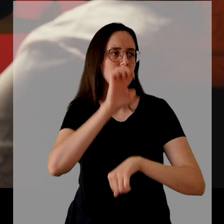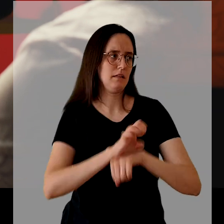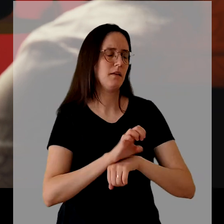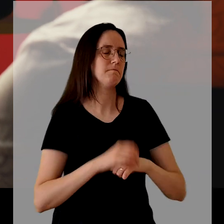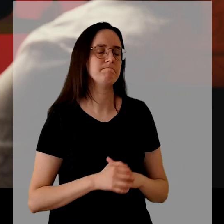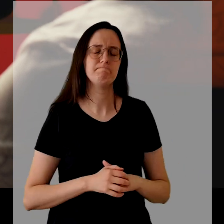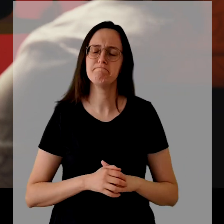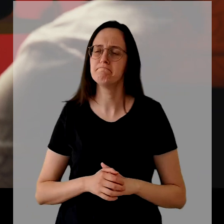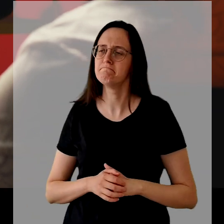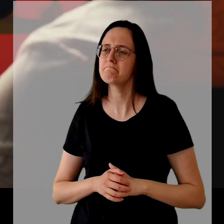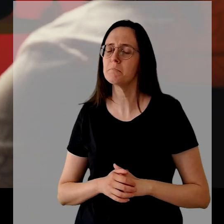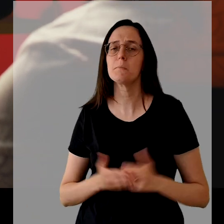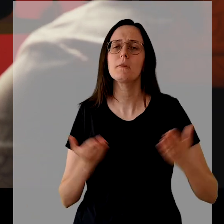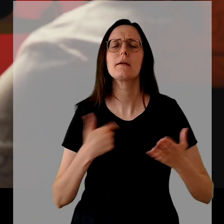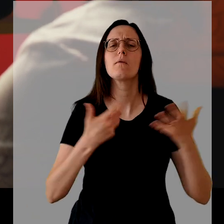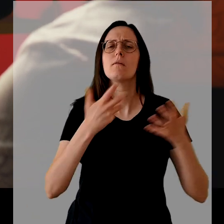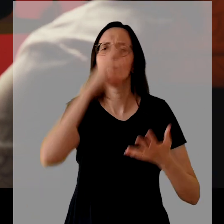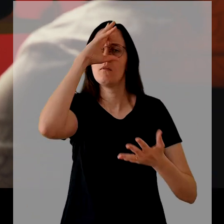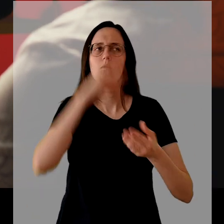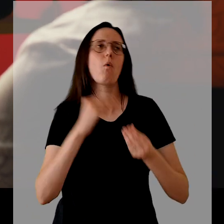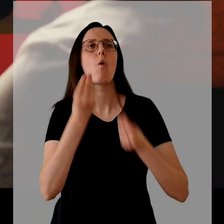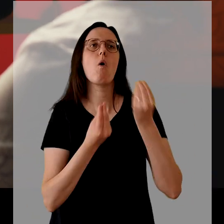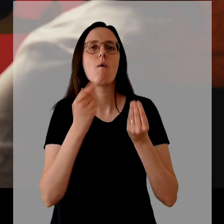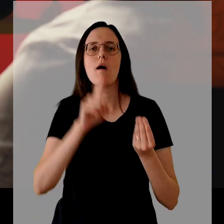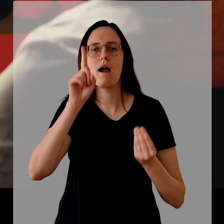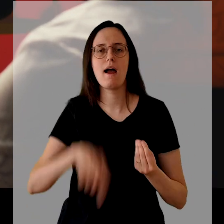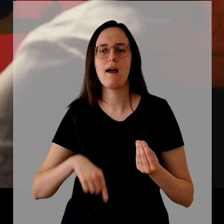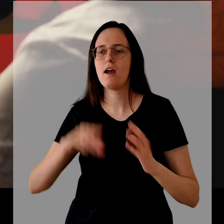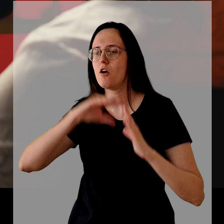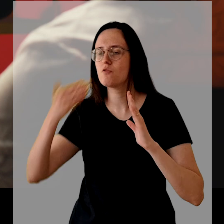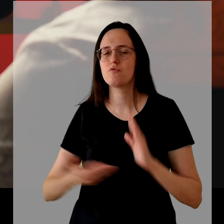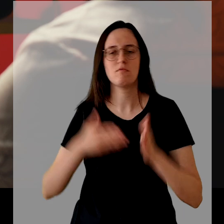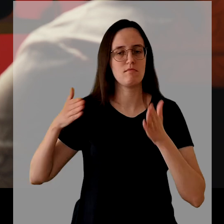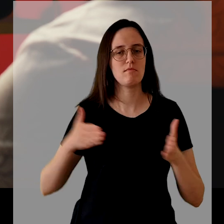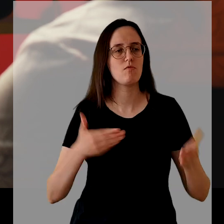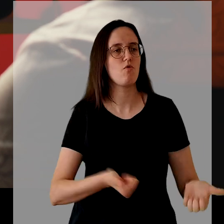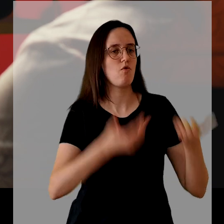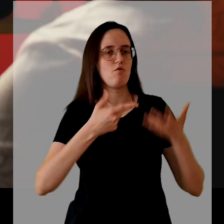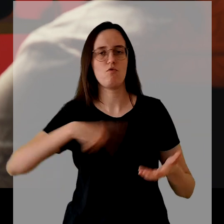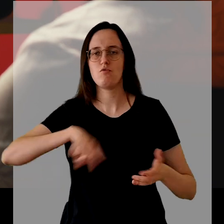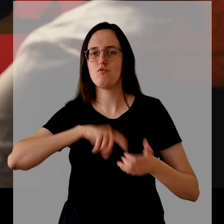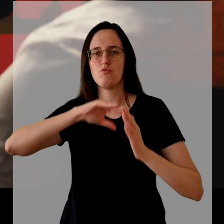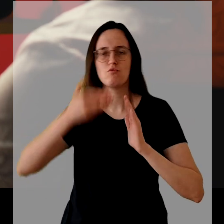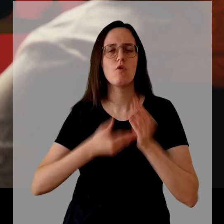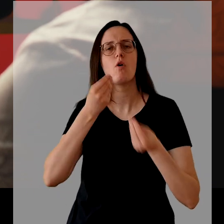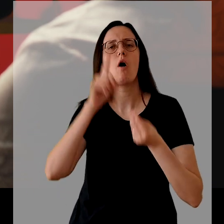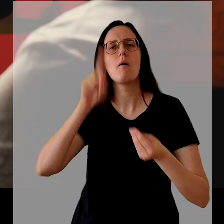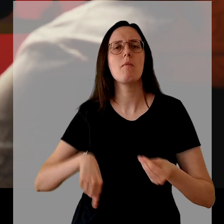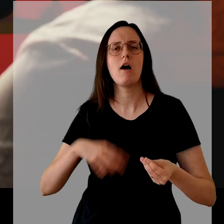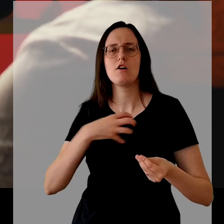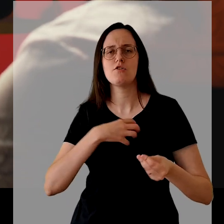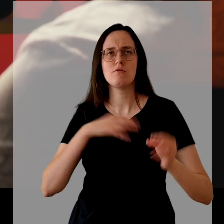só. Eu queria entender como é que foi, né? Depois de toda essa trajetória que você contou pra gente, como que